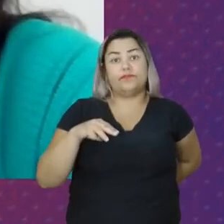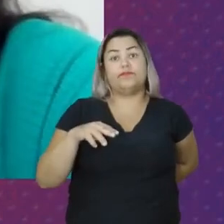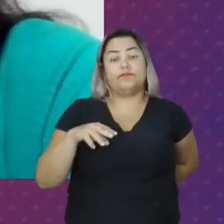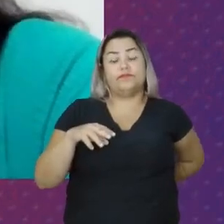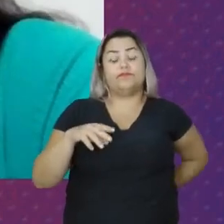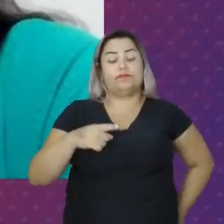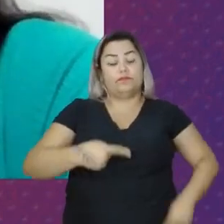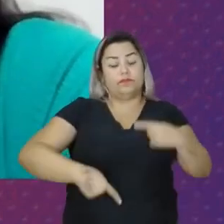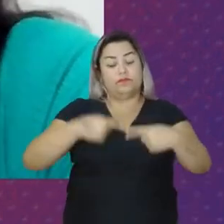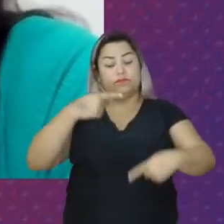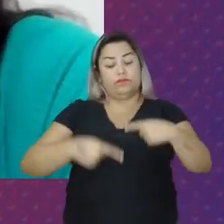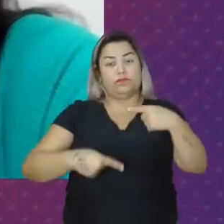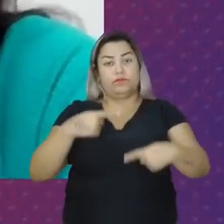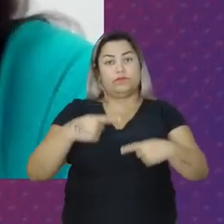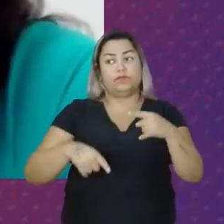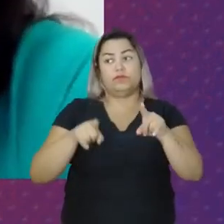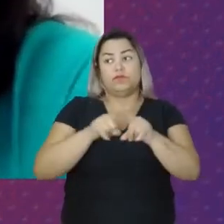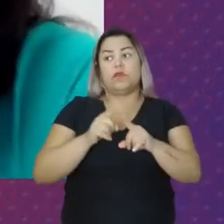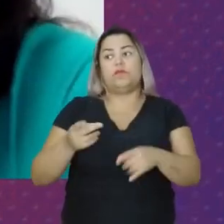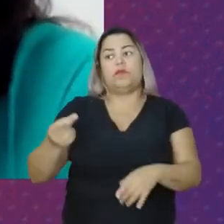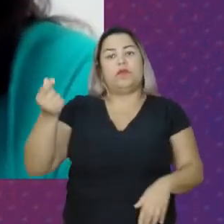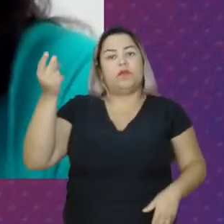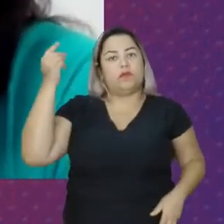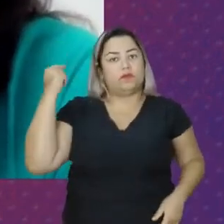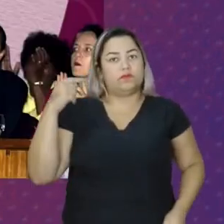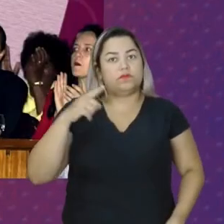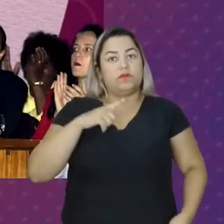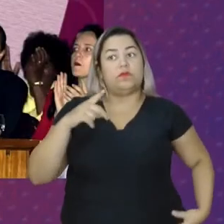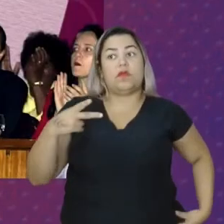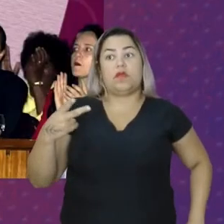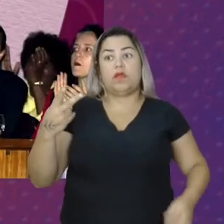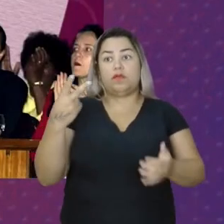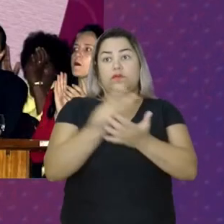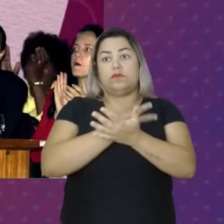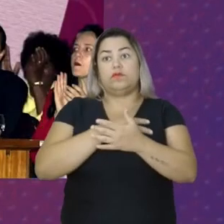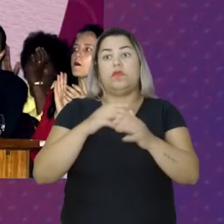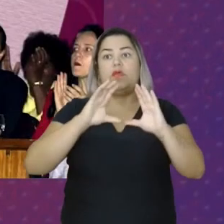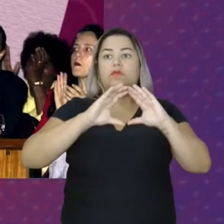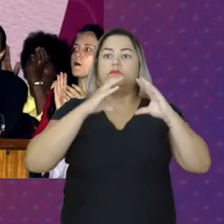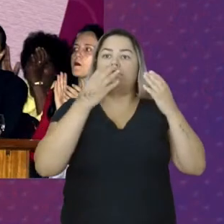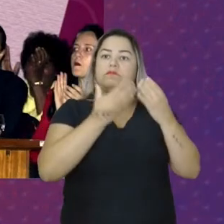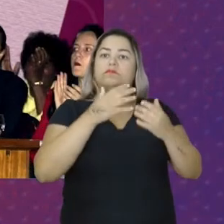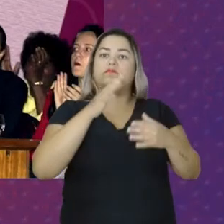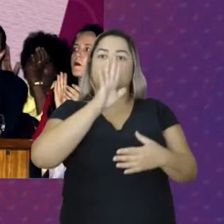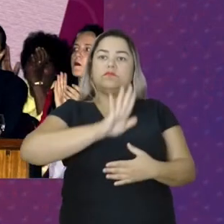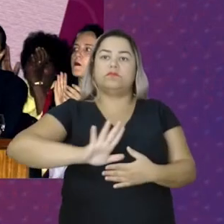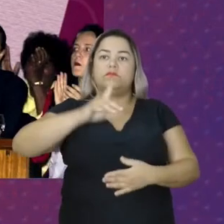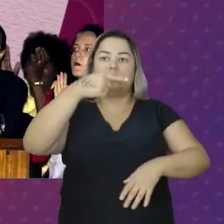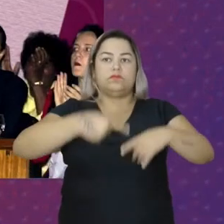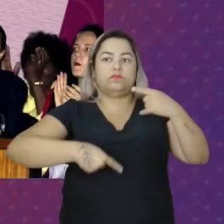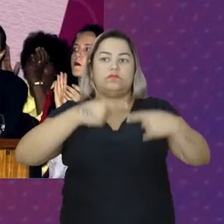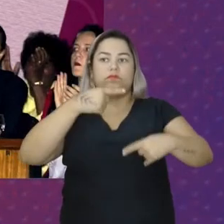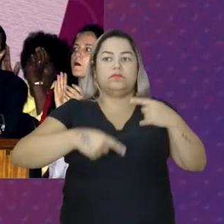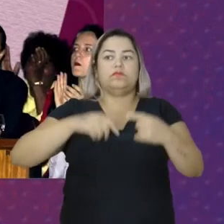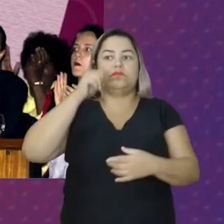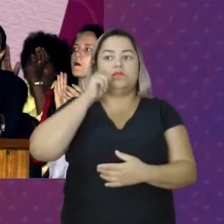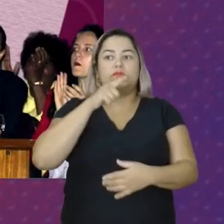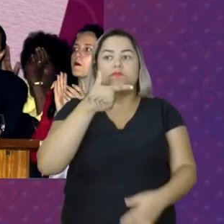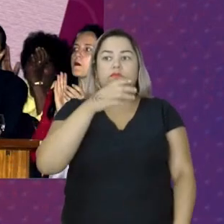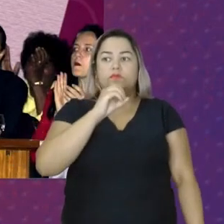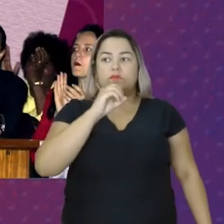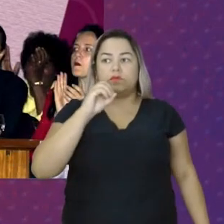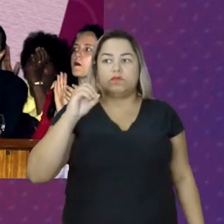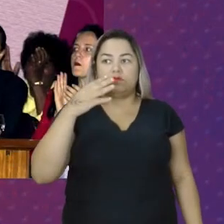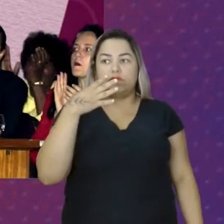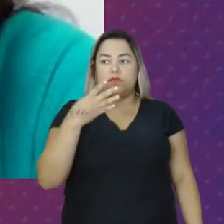esses debates, e também à época estava ocorrendo a primeira Conferência Nacional de Política para as Mulheres, né? Que foi em 2004.